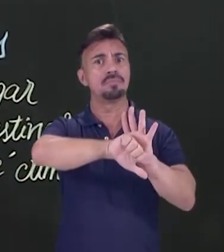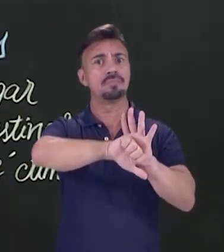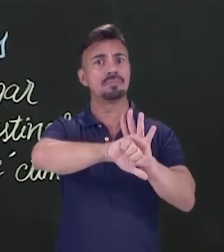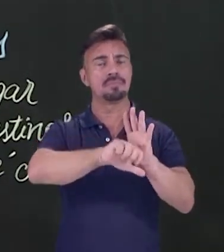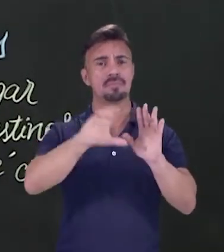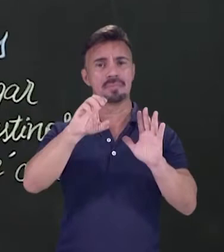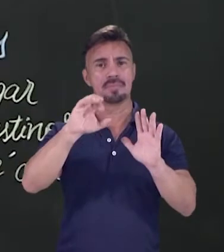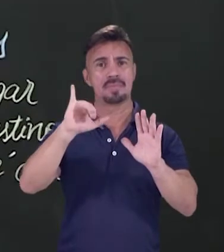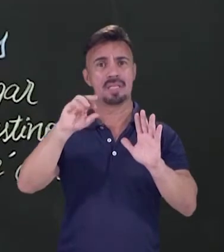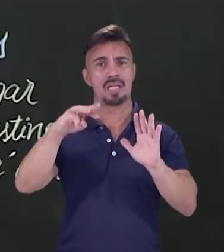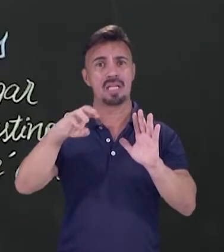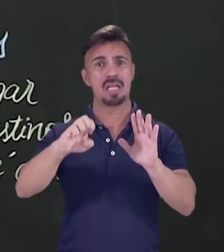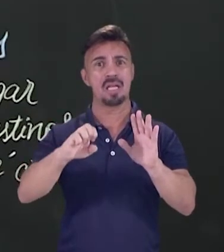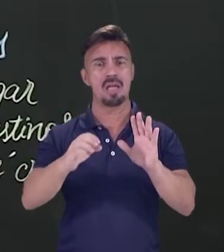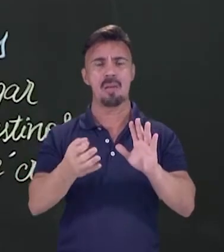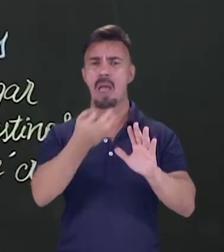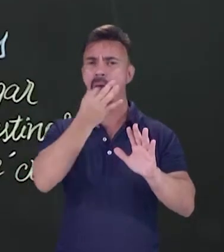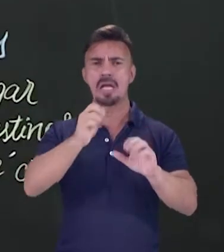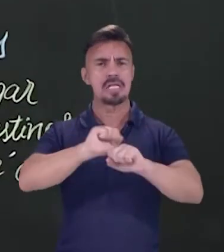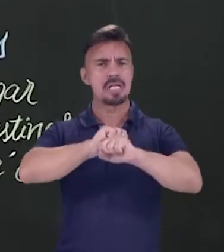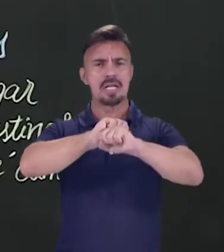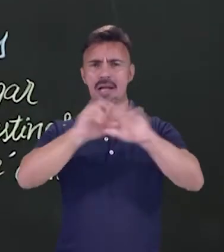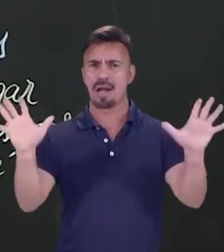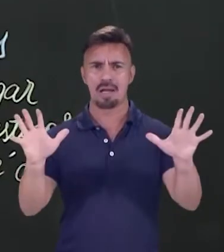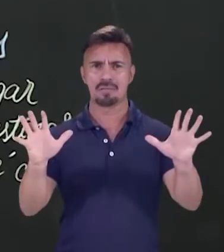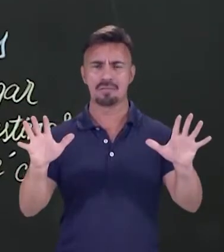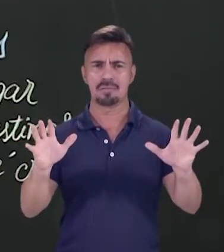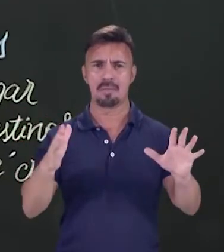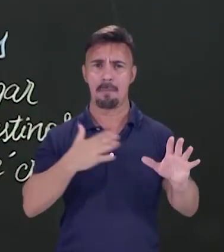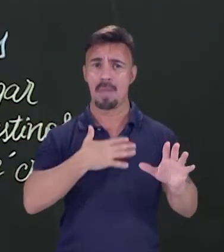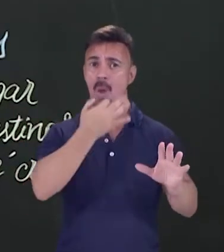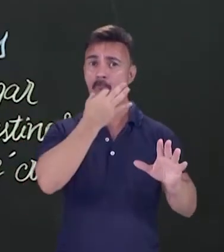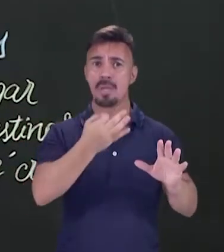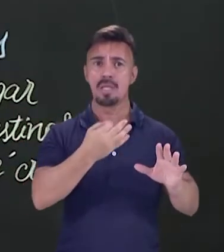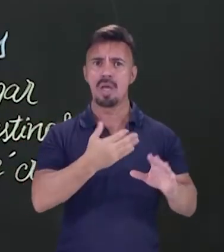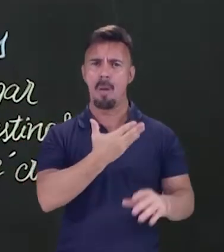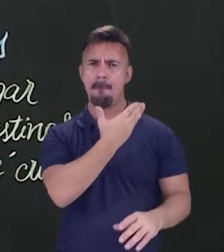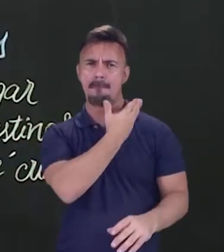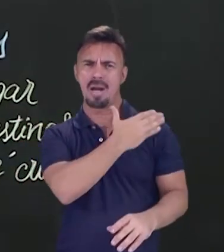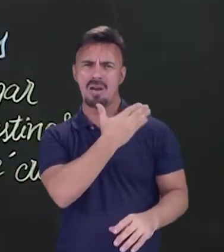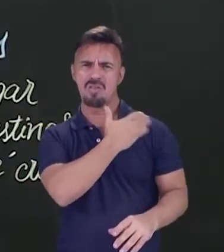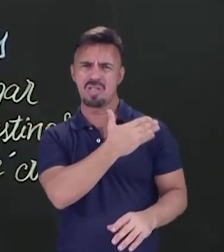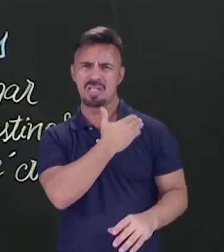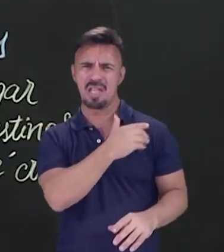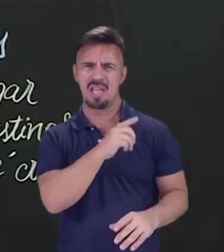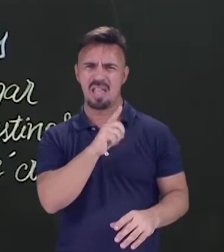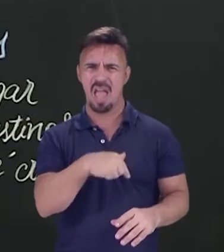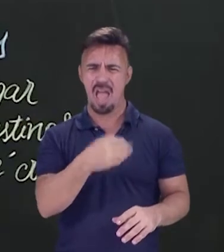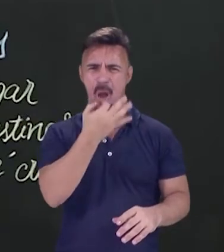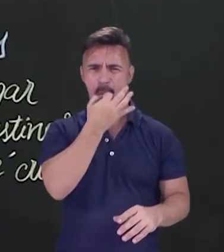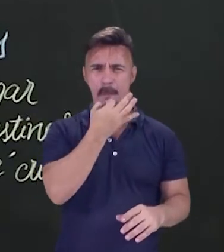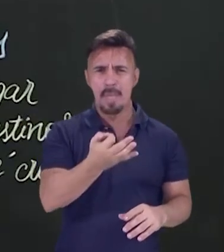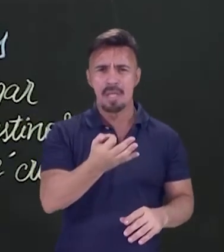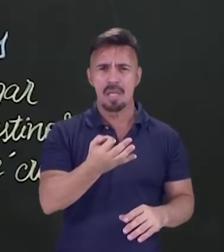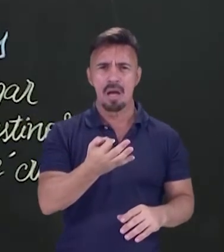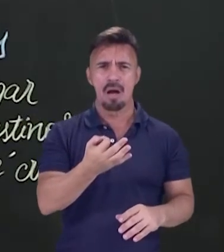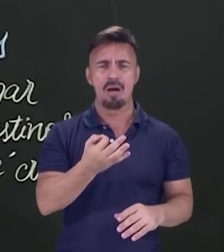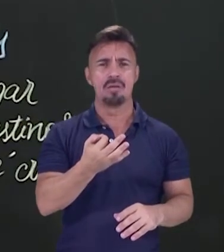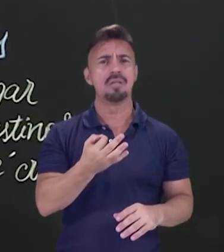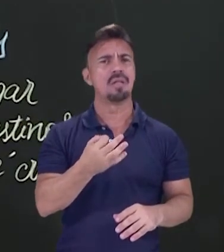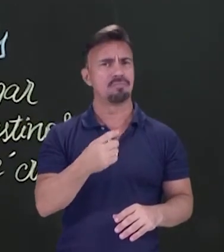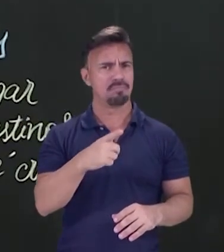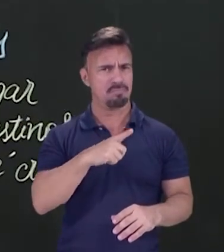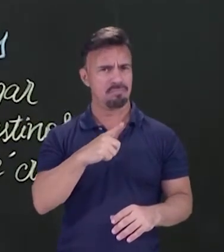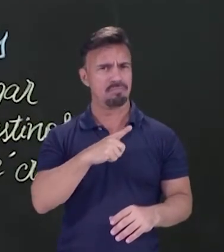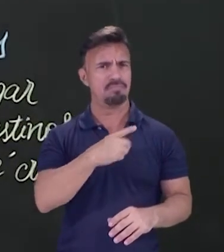deixando muito clara a minha opinião e vou defender ao longo do meu texto por que que o preconceito não pode ser considerado uma opinião, já que há